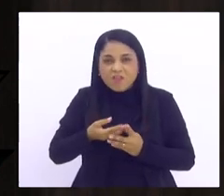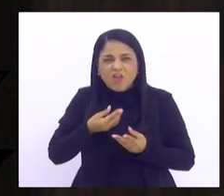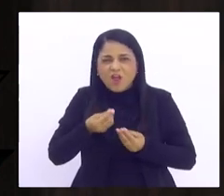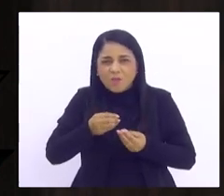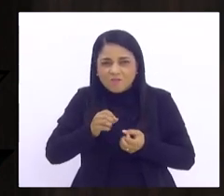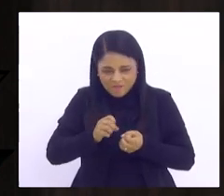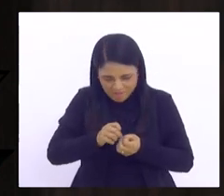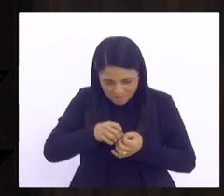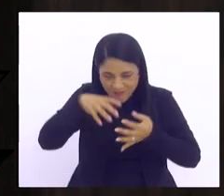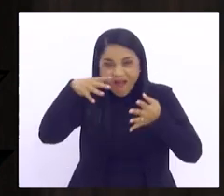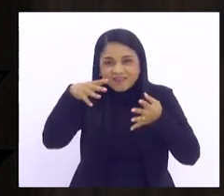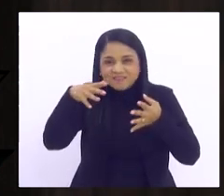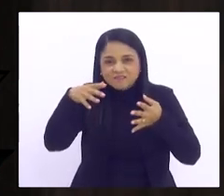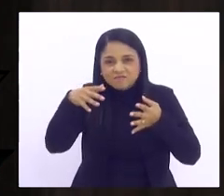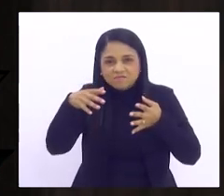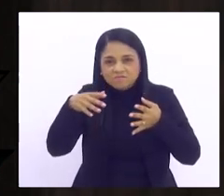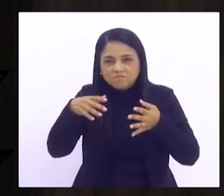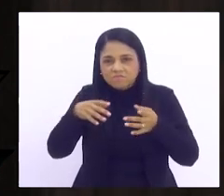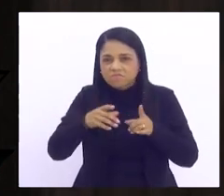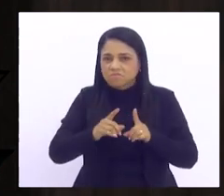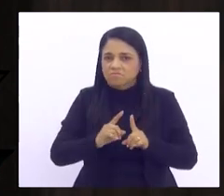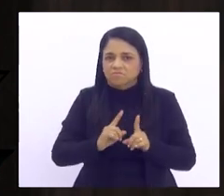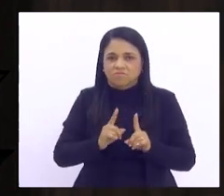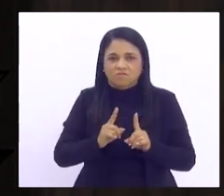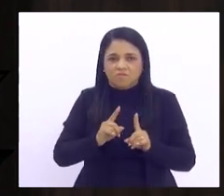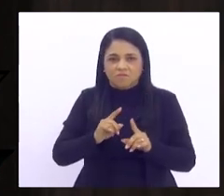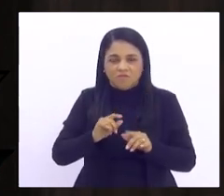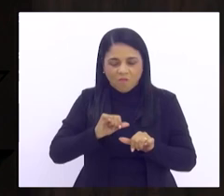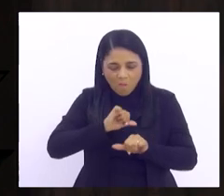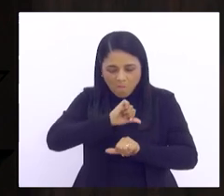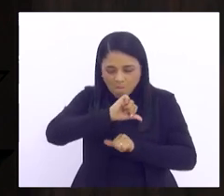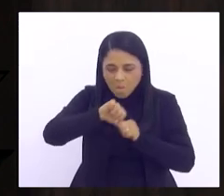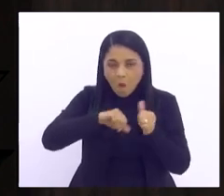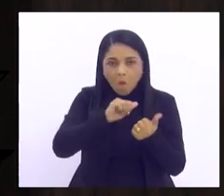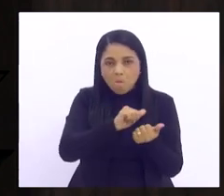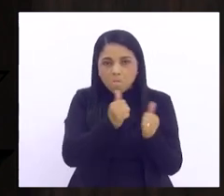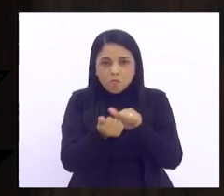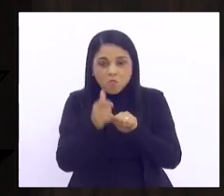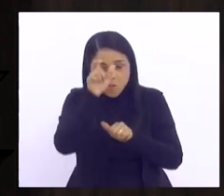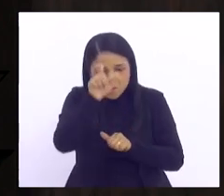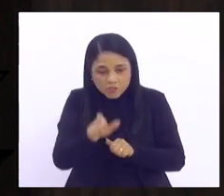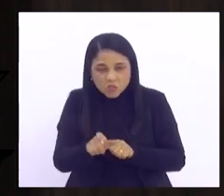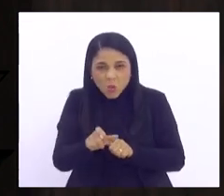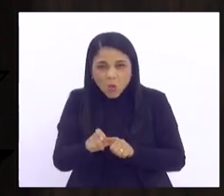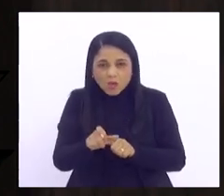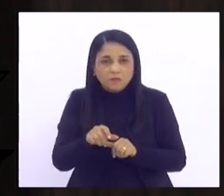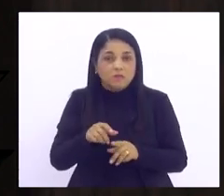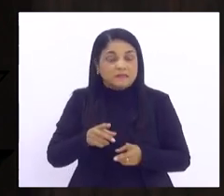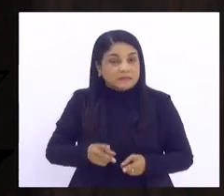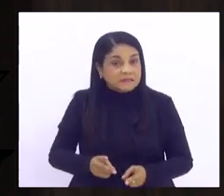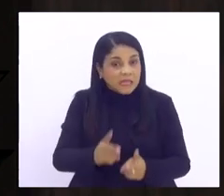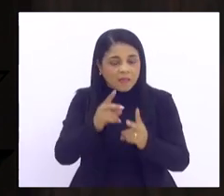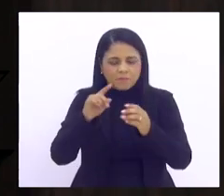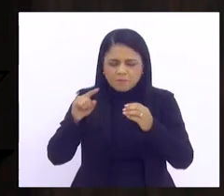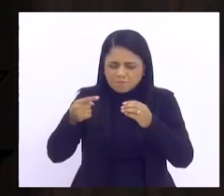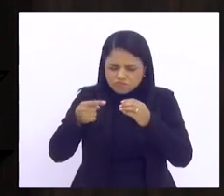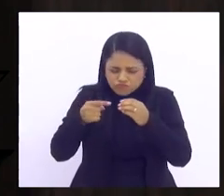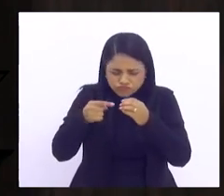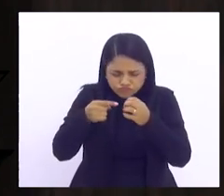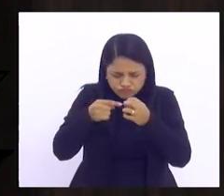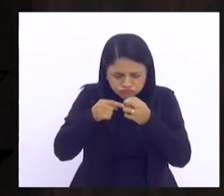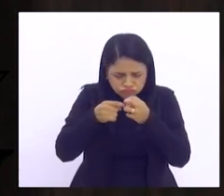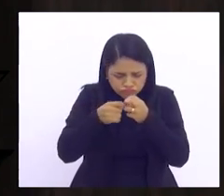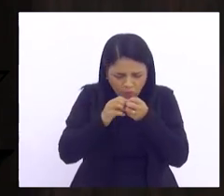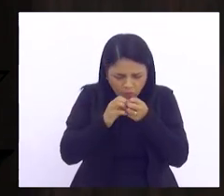de mágica que se torna uma pessoa. É pessoa desde sempre, desde a sua concepção. Como o